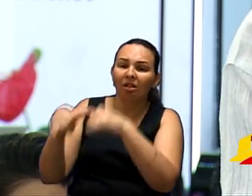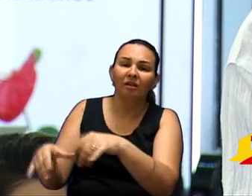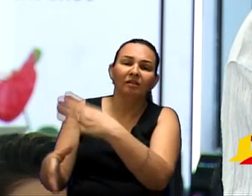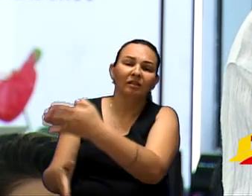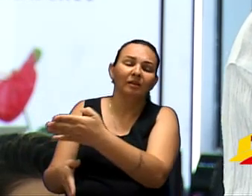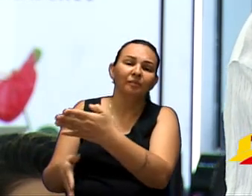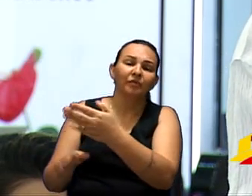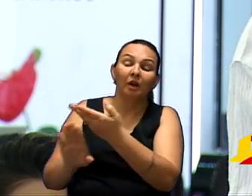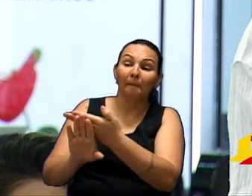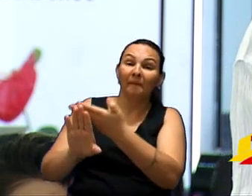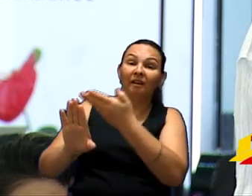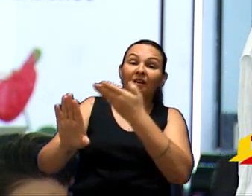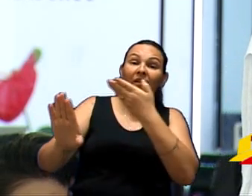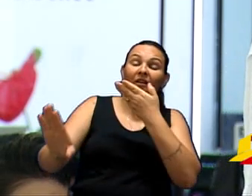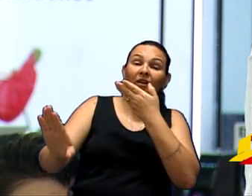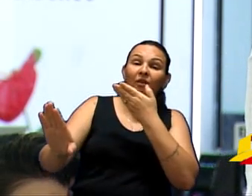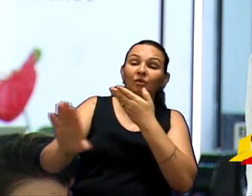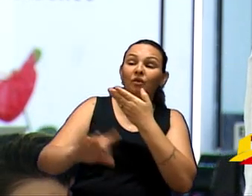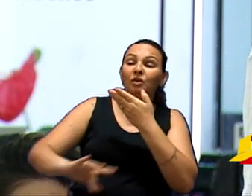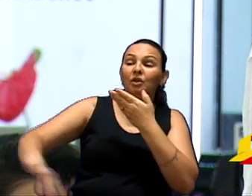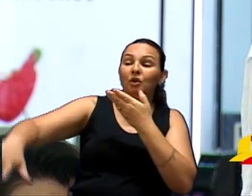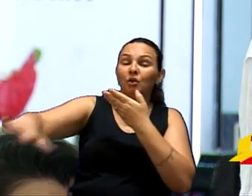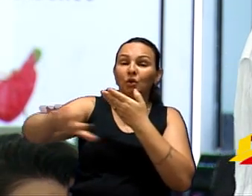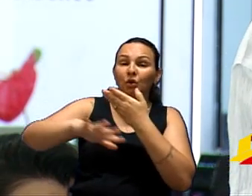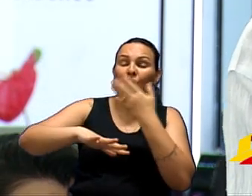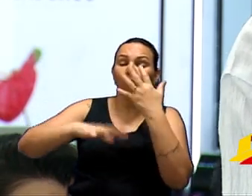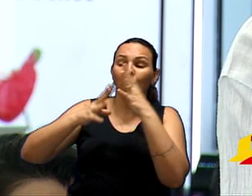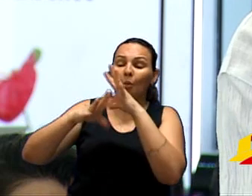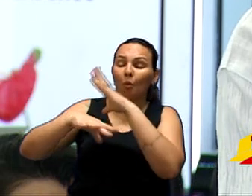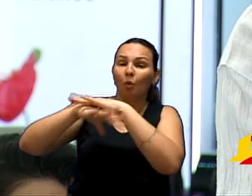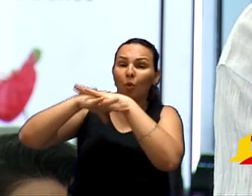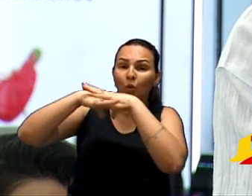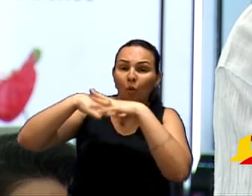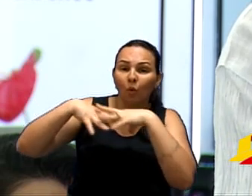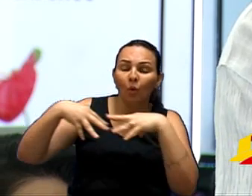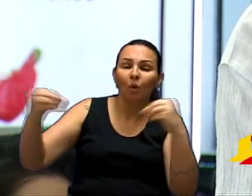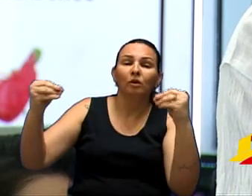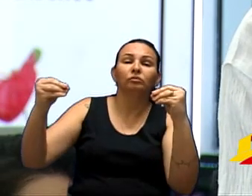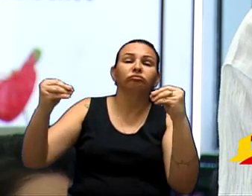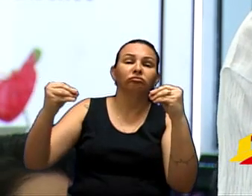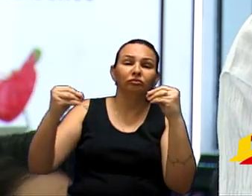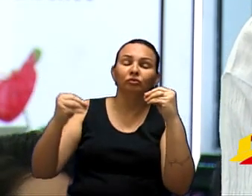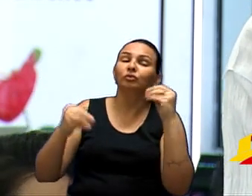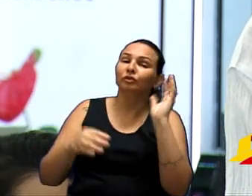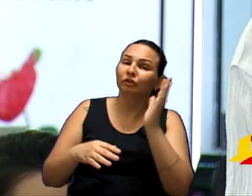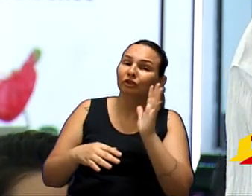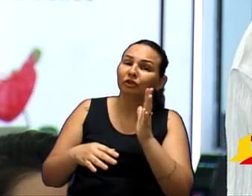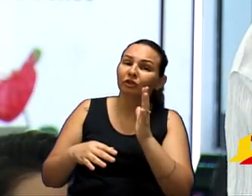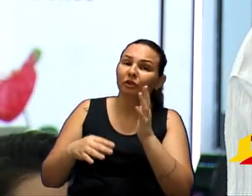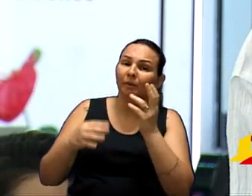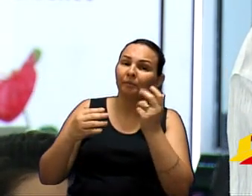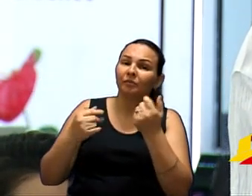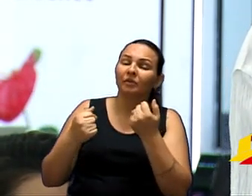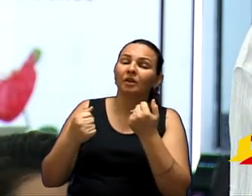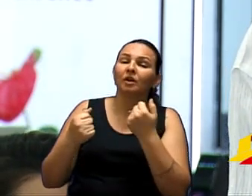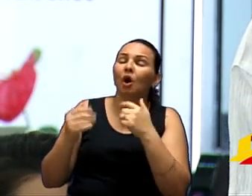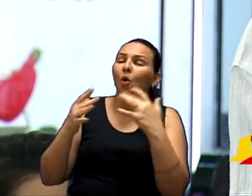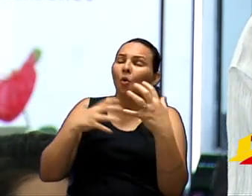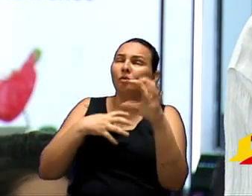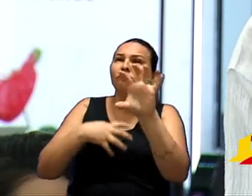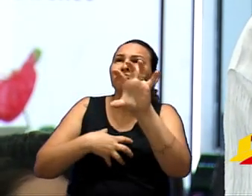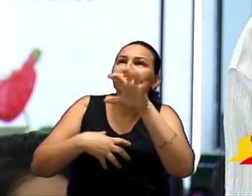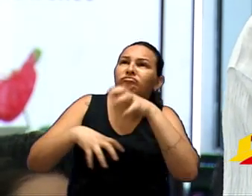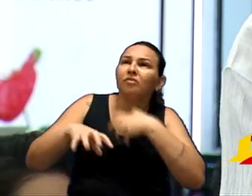permanente que é um canal de cura é isso reconhecido cientificamente né os banhos de floresta conexão